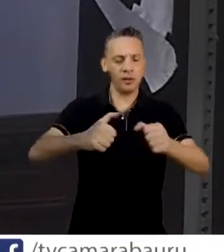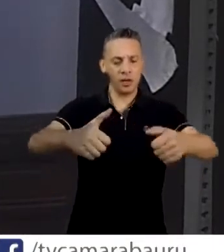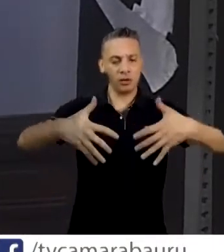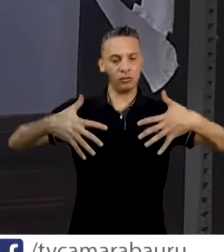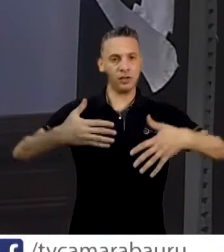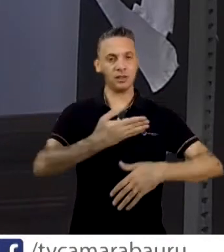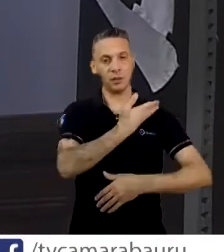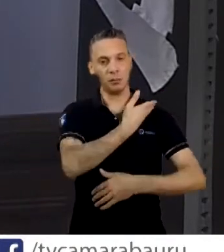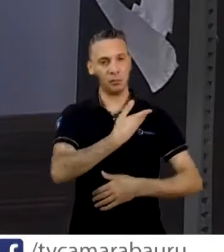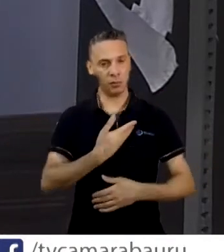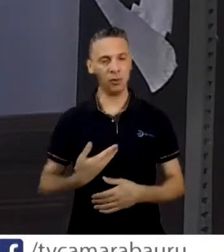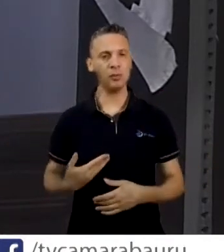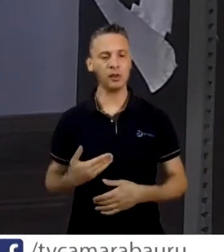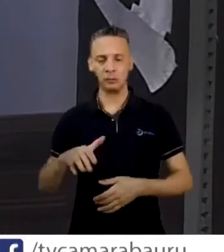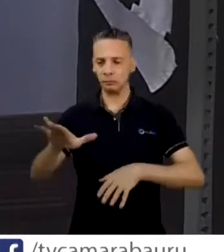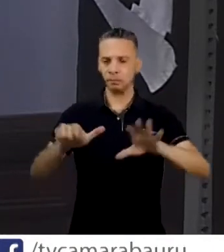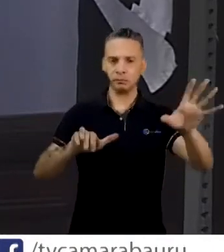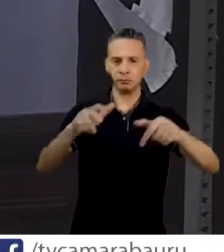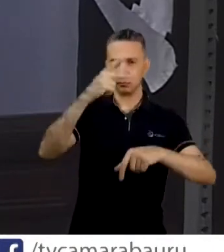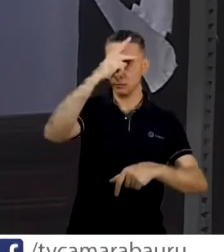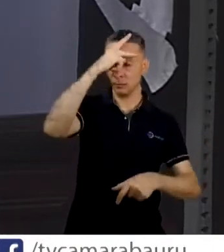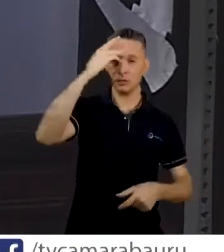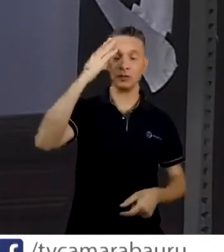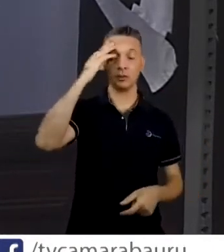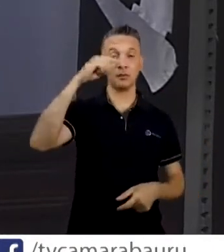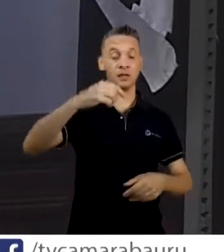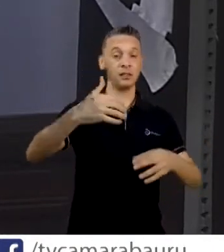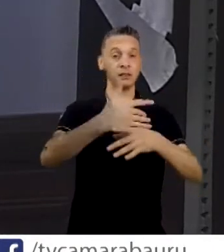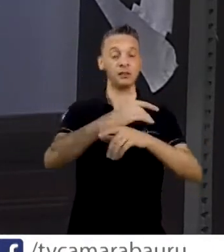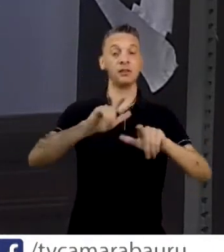moradores, a cidade da forma que ela tem